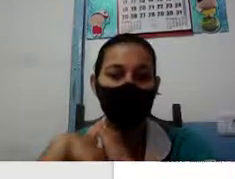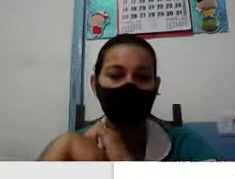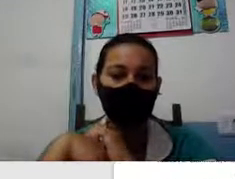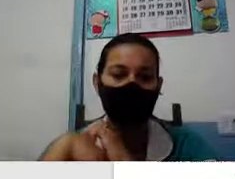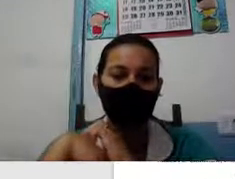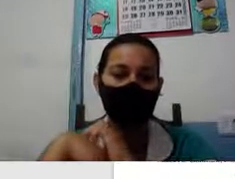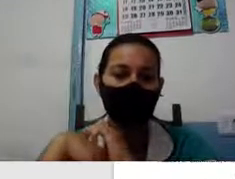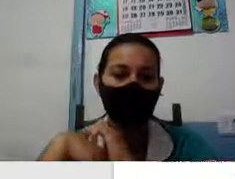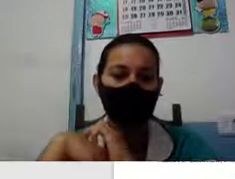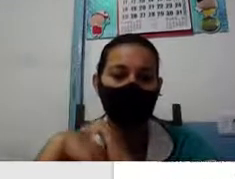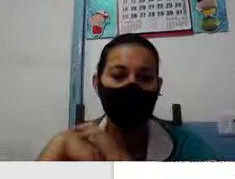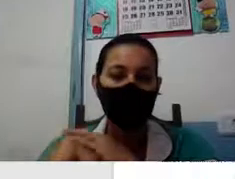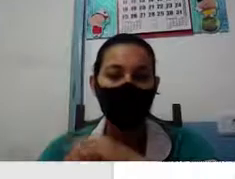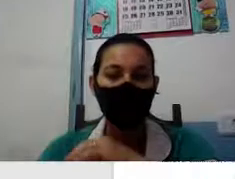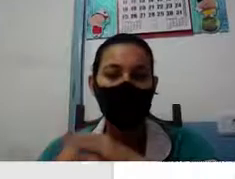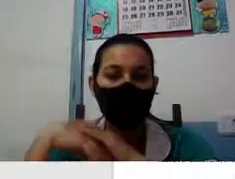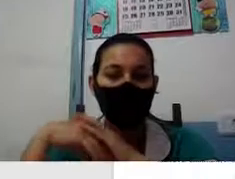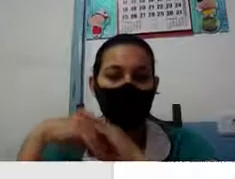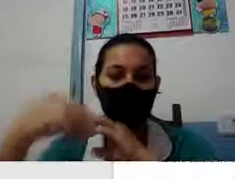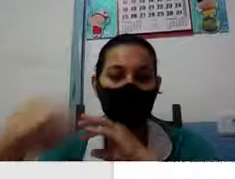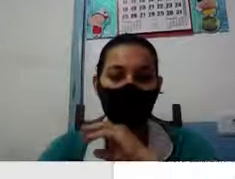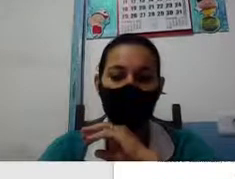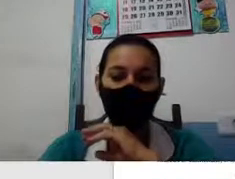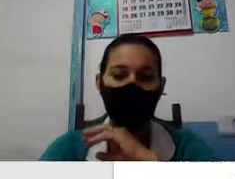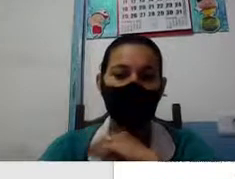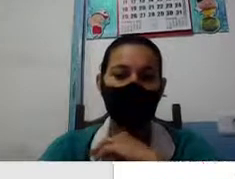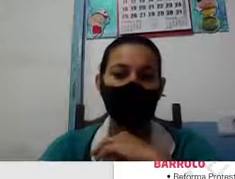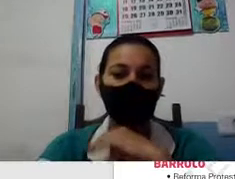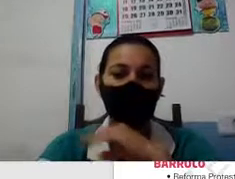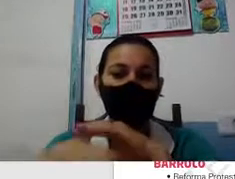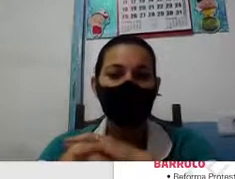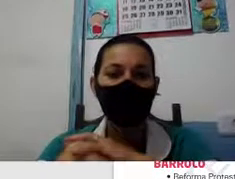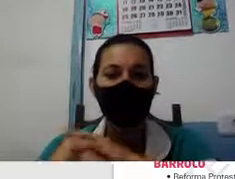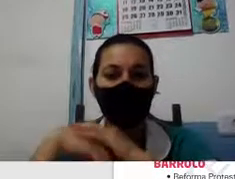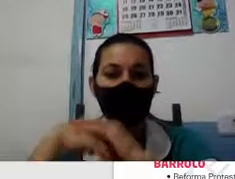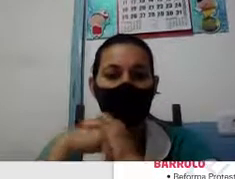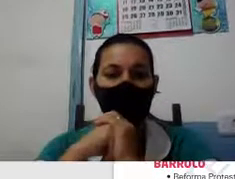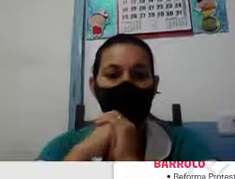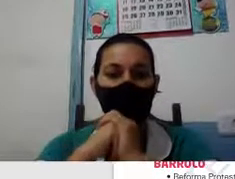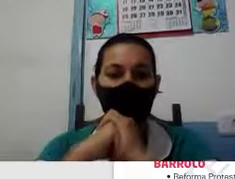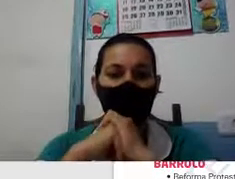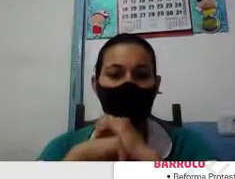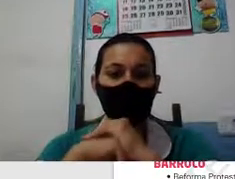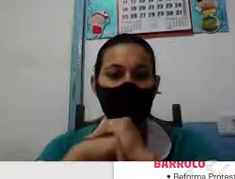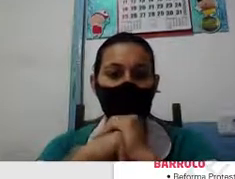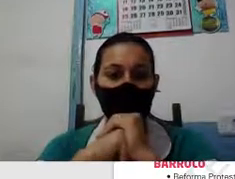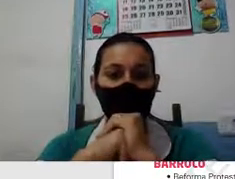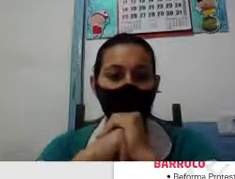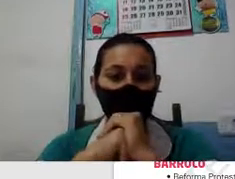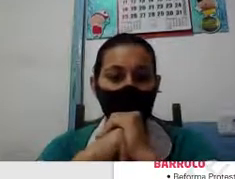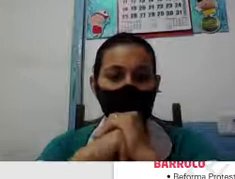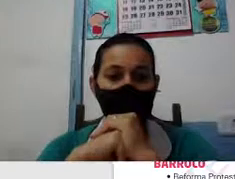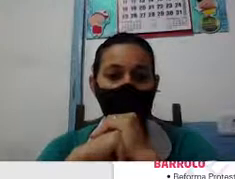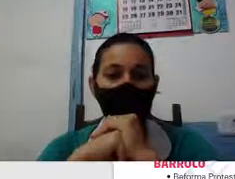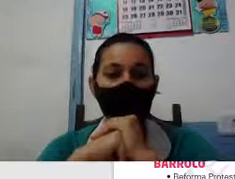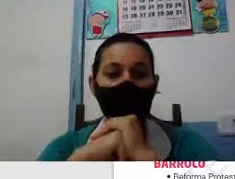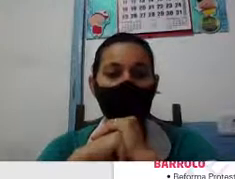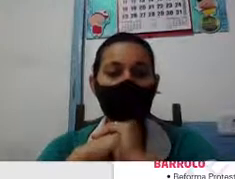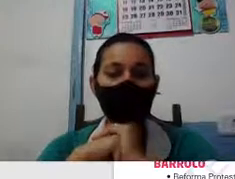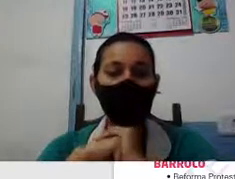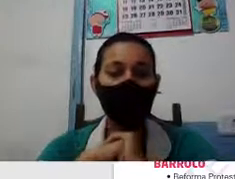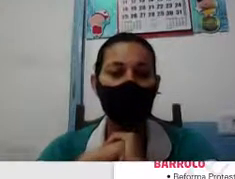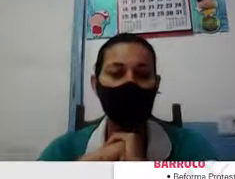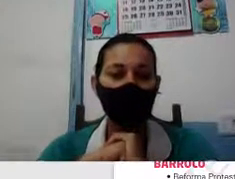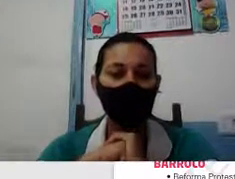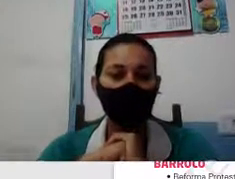Trento, realizado em 1545 a 1563, surgiu como resposta à Reforma Protestante, como